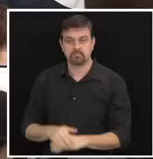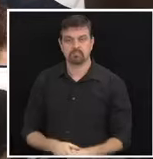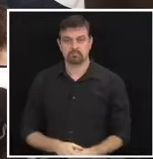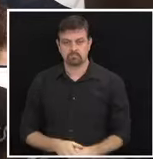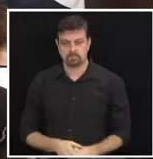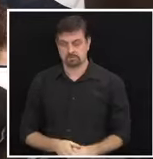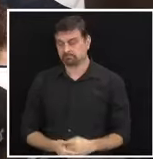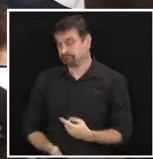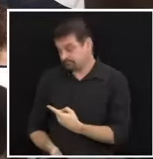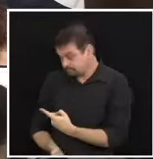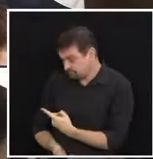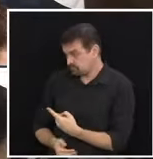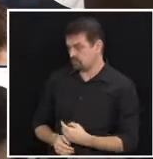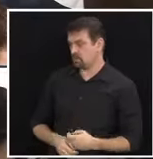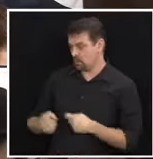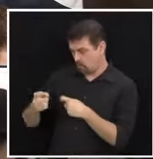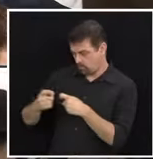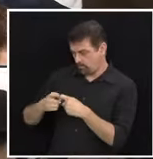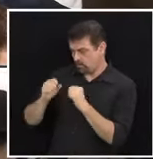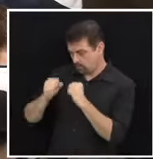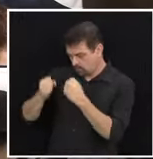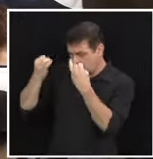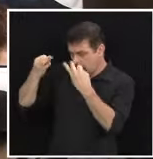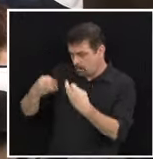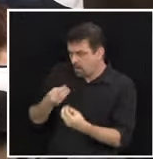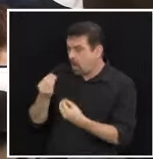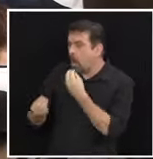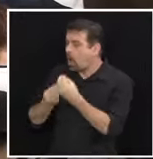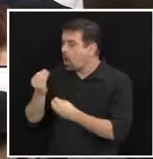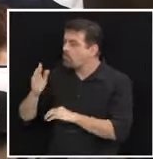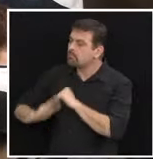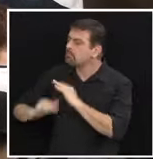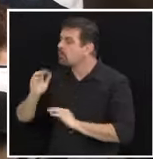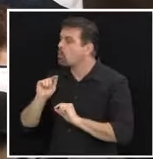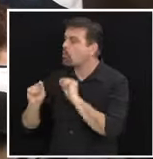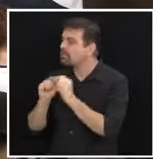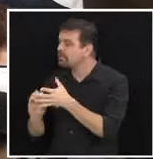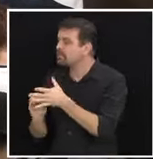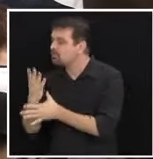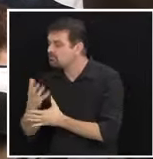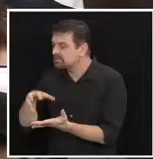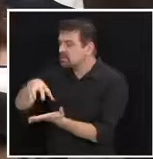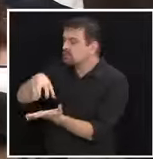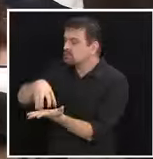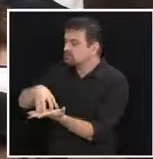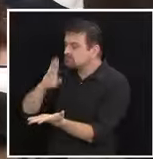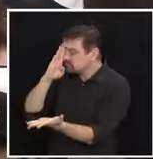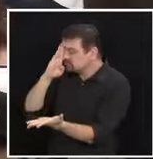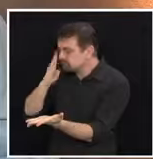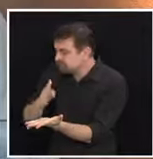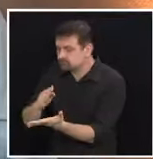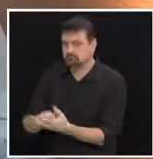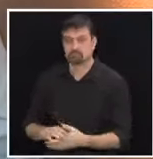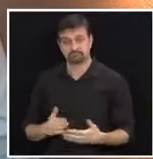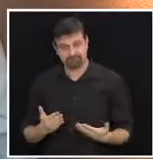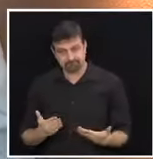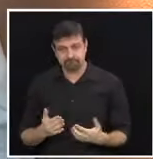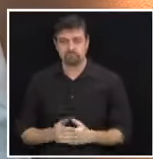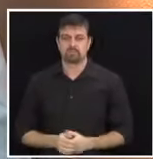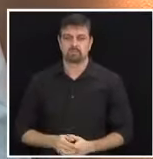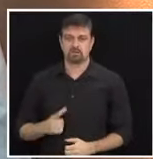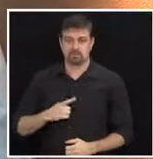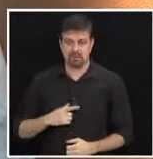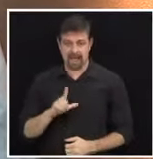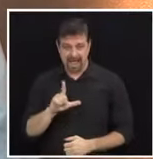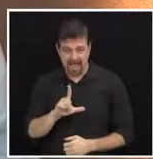você poderia estar explicando melhor quais são os procedimentos quando chega no centro de referência. Fala pra gente, doutor, Sim, por favor. A Lia